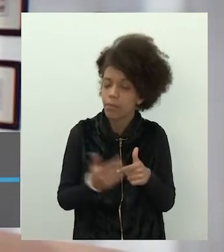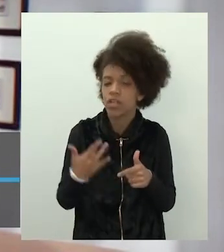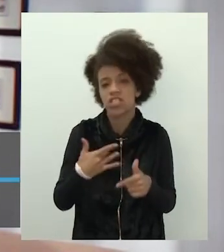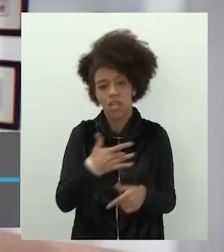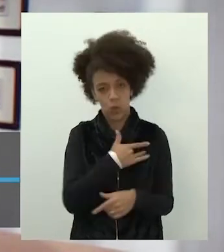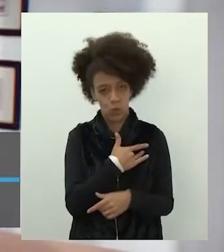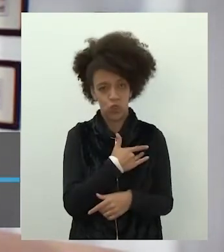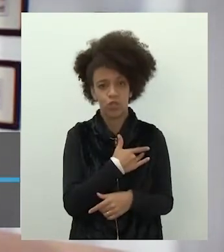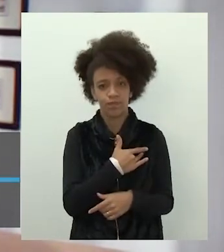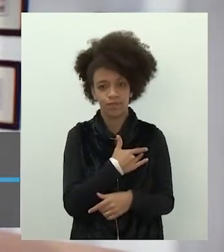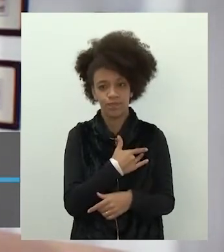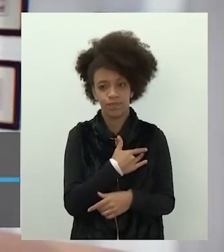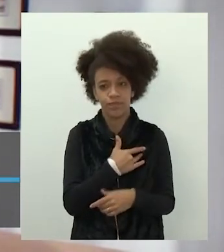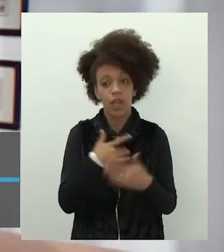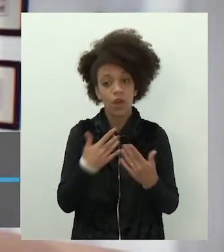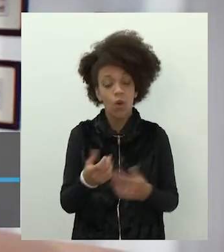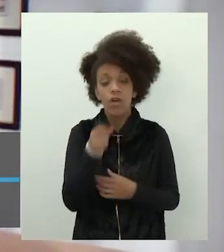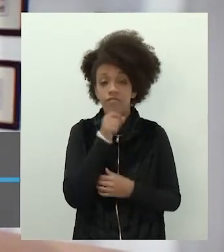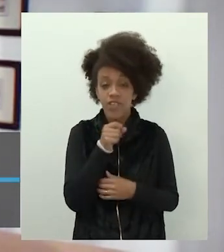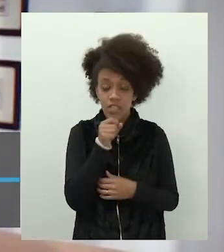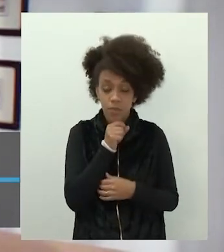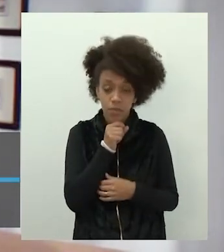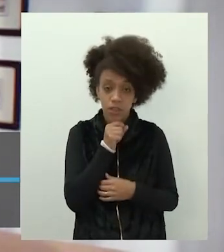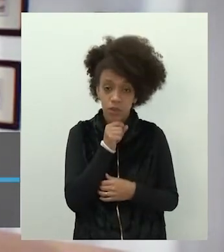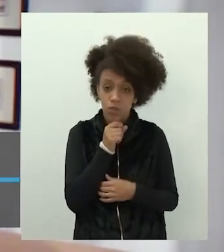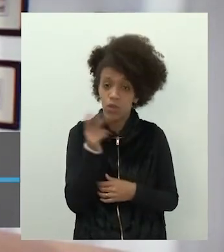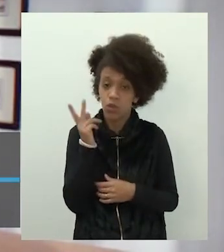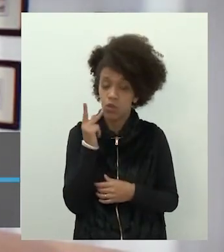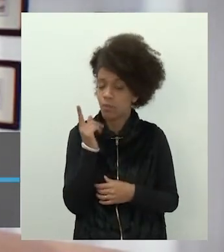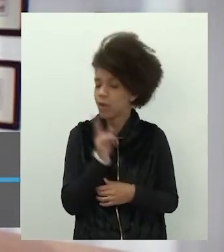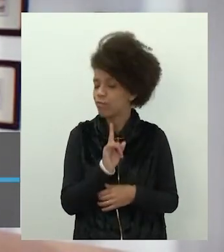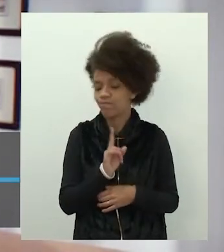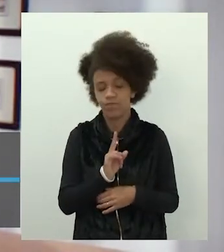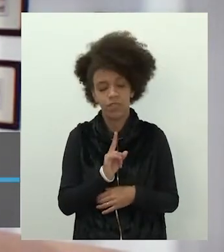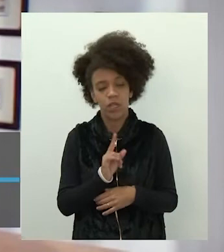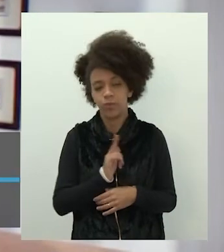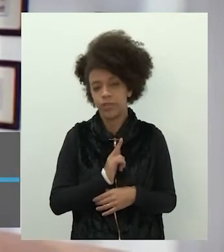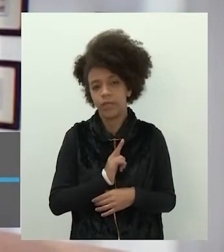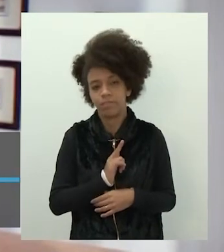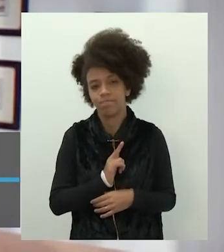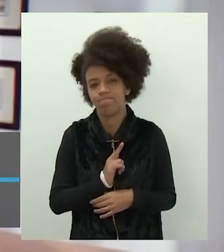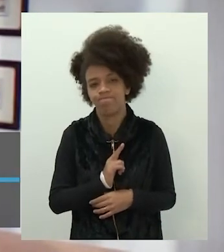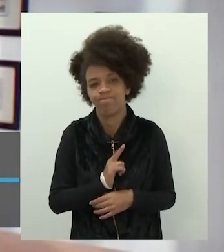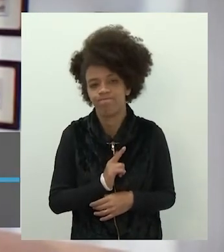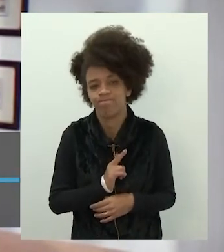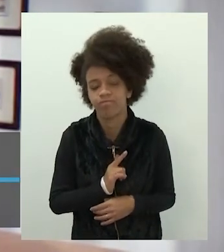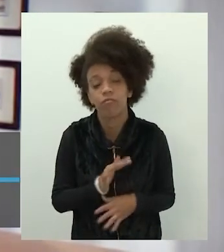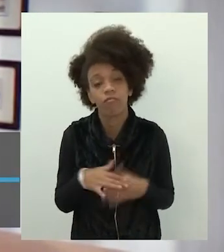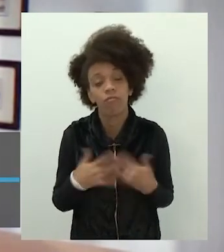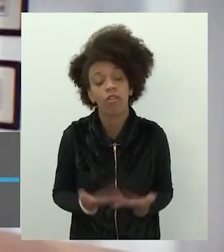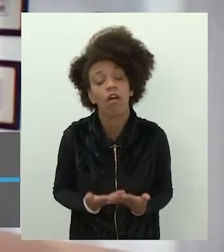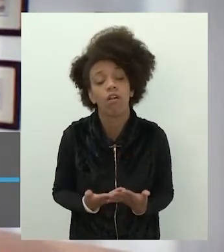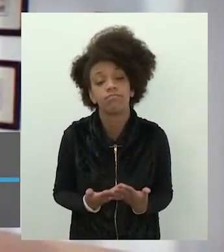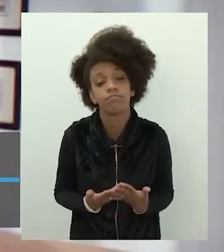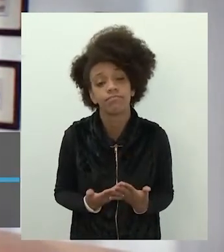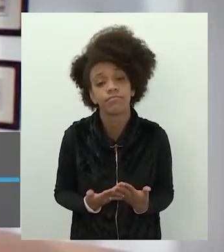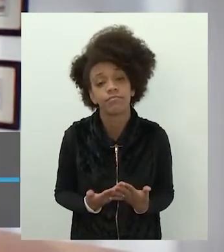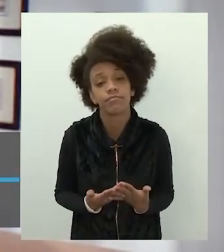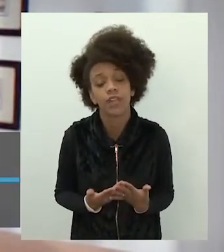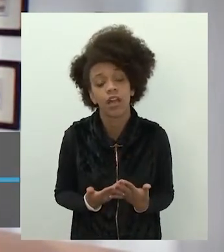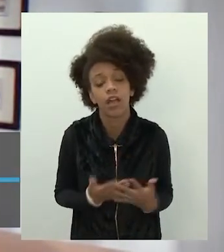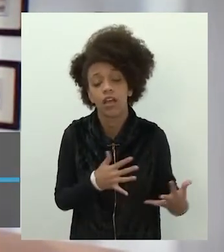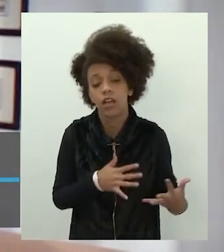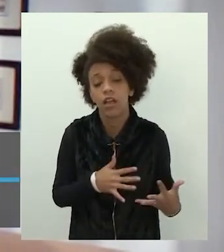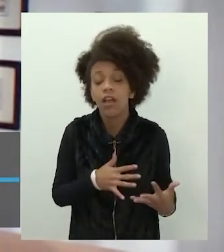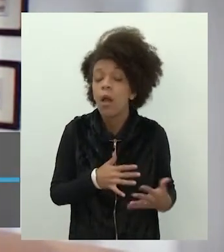saúde. Com o envelhecimento normal não provoca isso, tá? Então, em geral, é